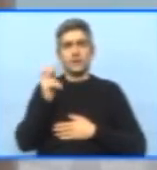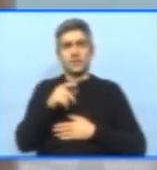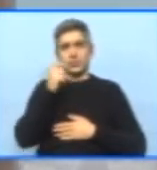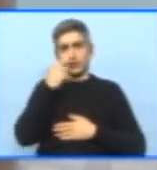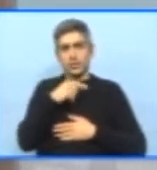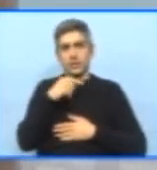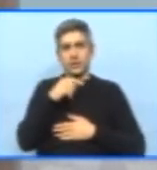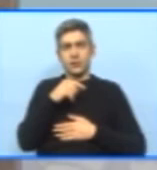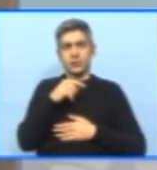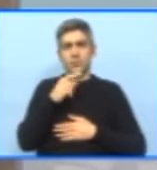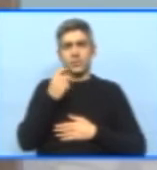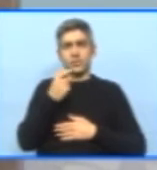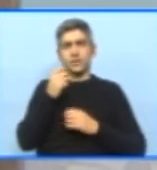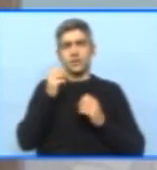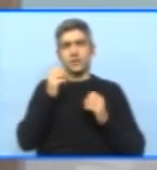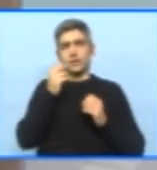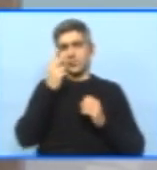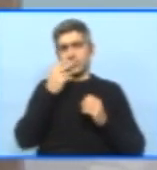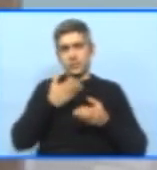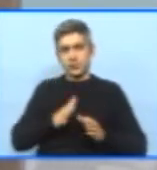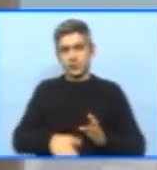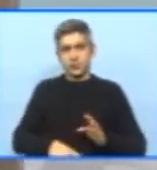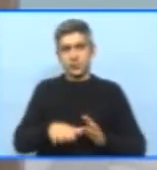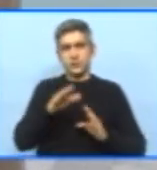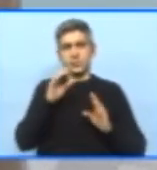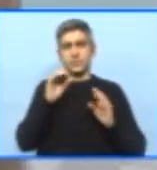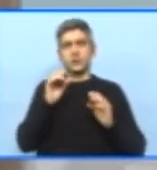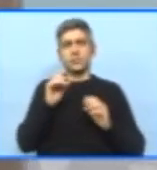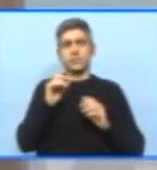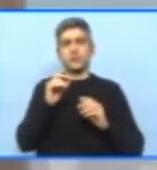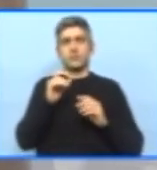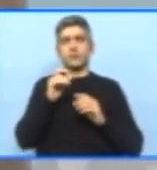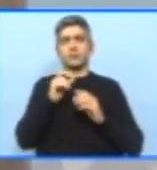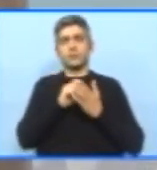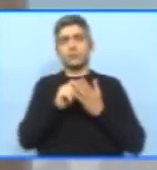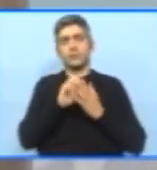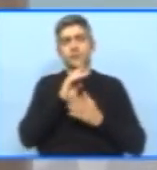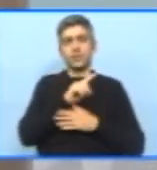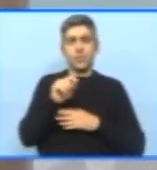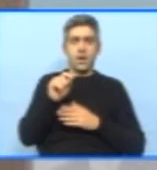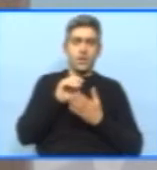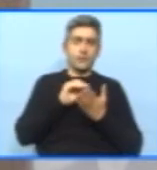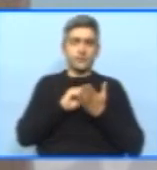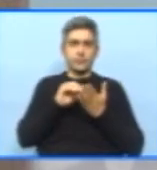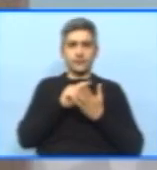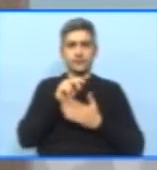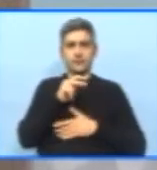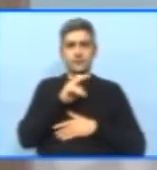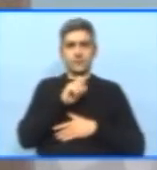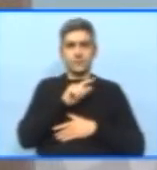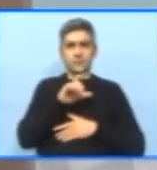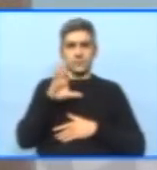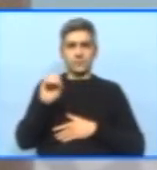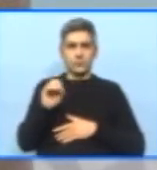dos poucos milagres, sinais que João descreve no seu Evangelho, e este homem